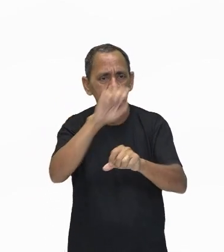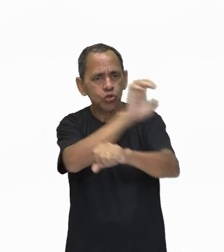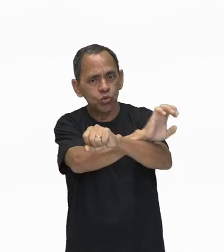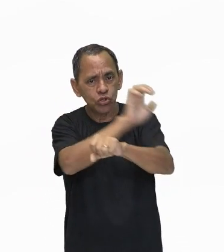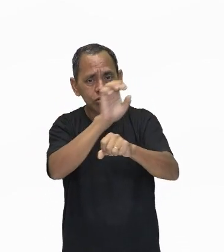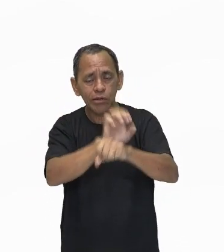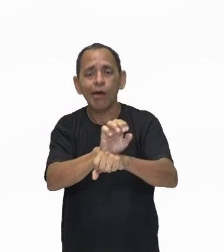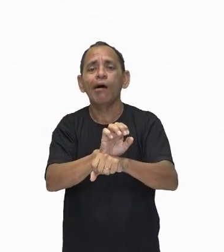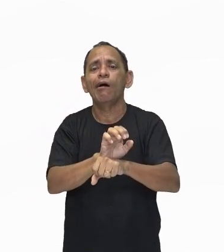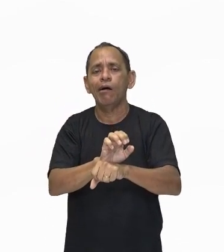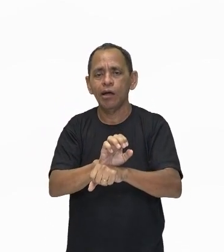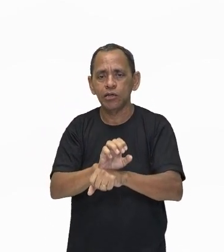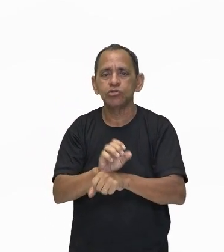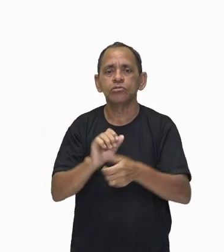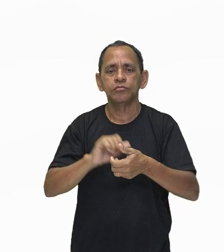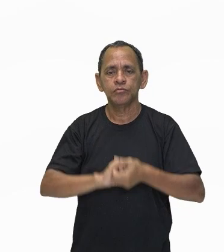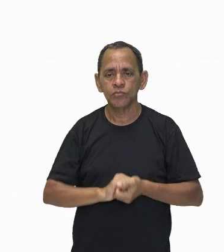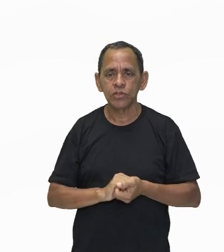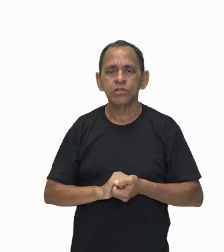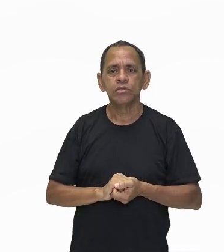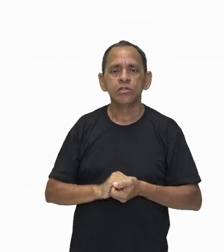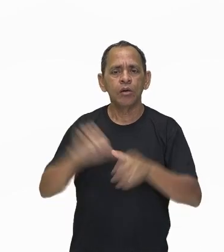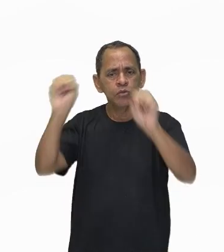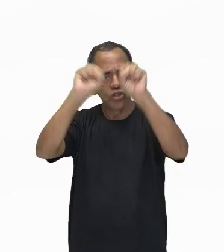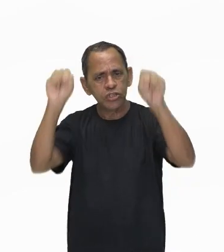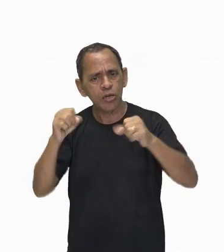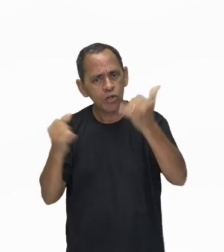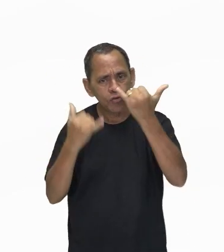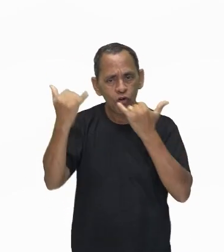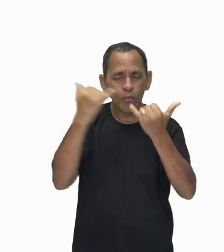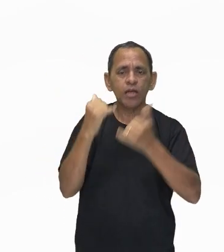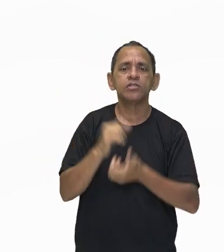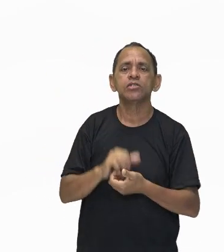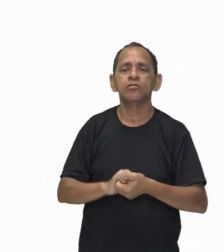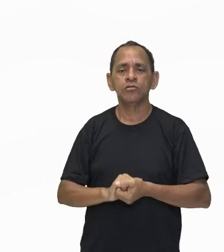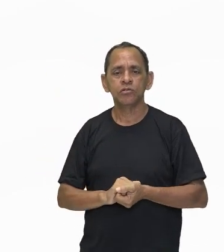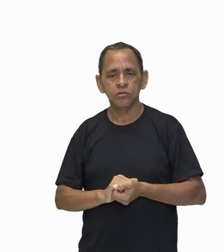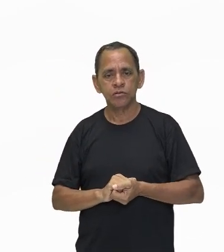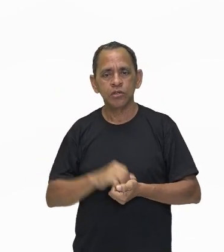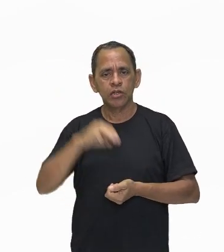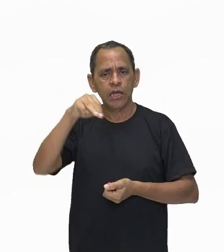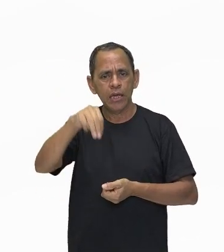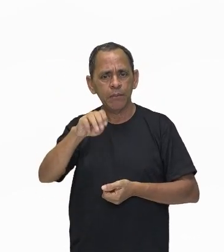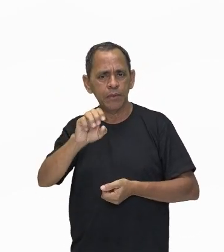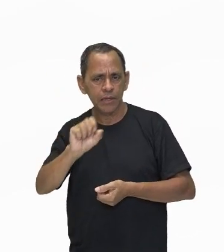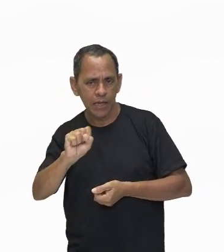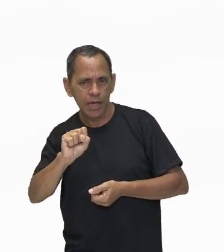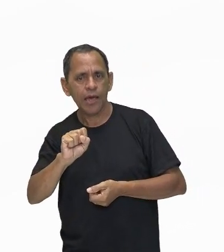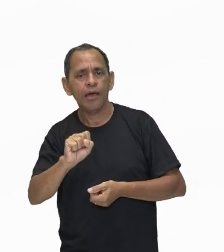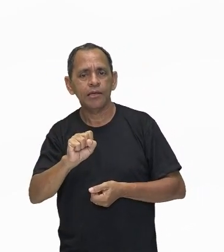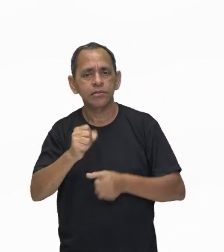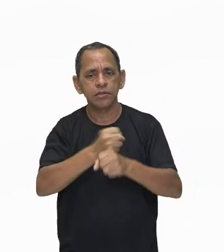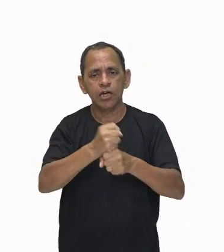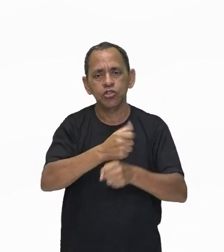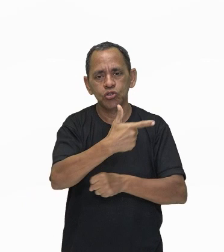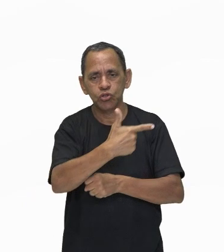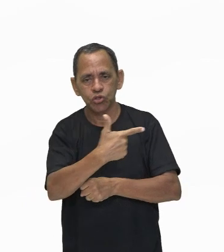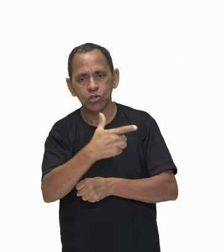então, aí o Sistema de Informação sobre Mortalidade do Ministério da Saúde, Em 2019,